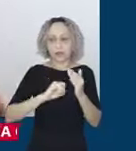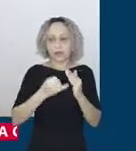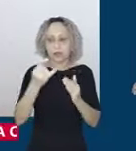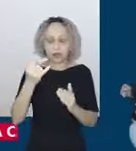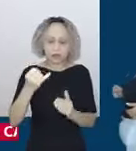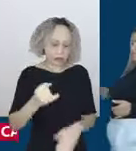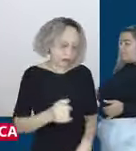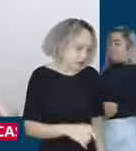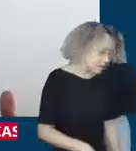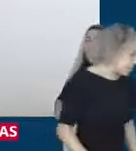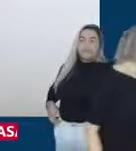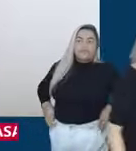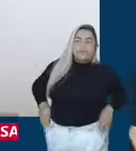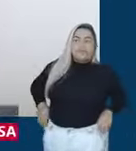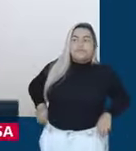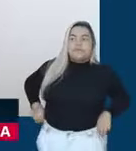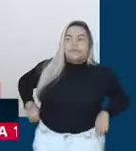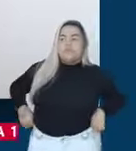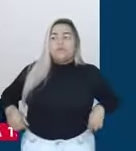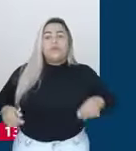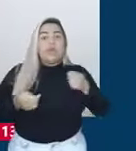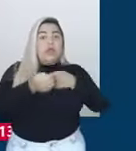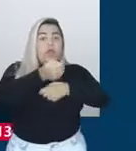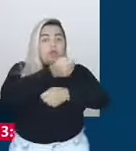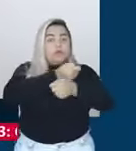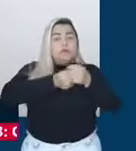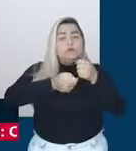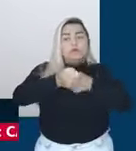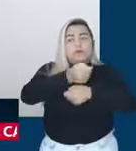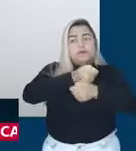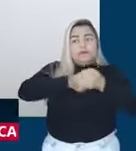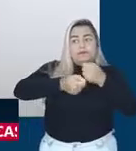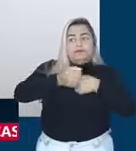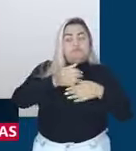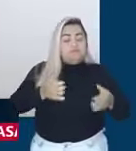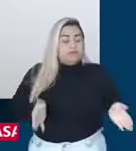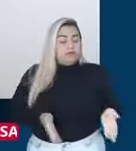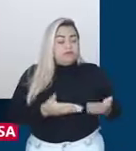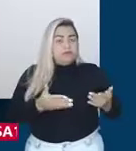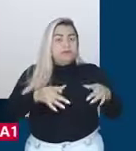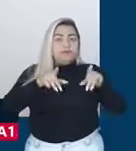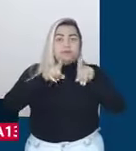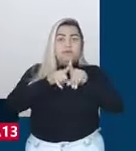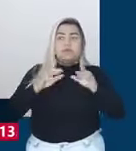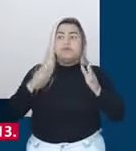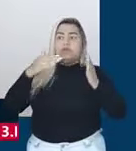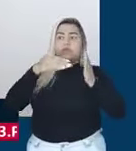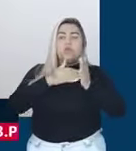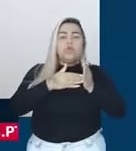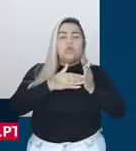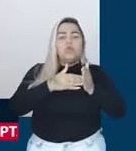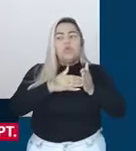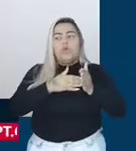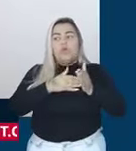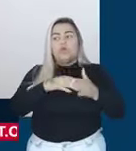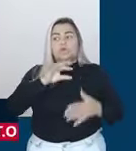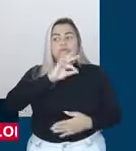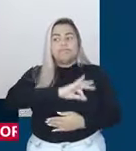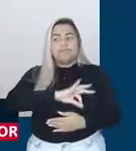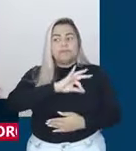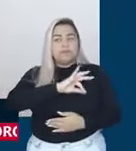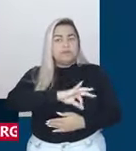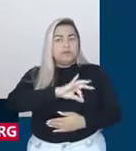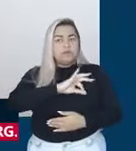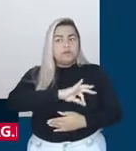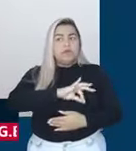as economias, principalmente dos municípios, são alavancados, inclusive até porque quando você aumenta o salário mínimo,